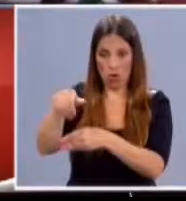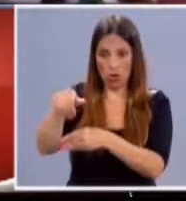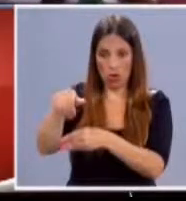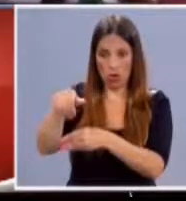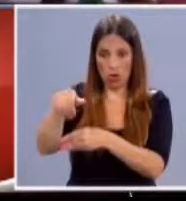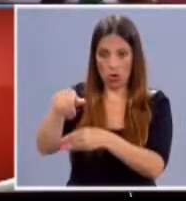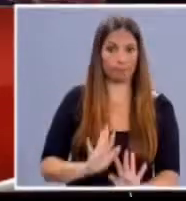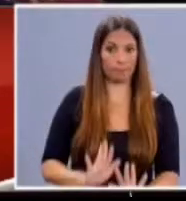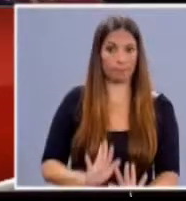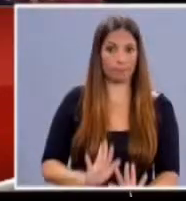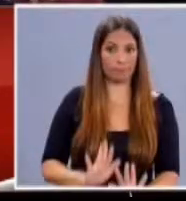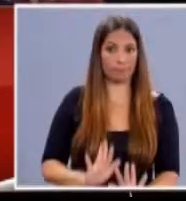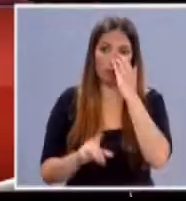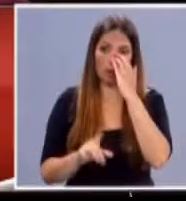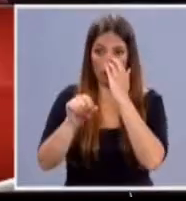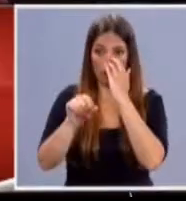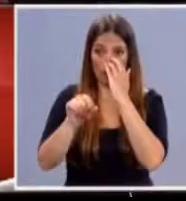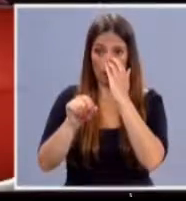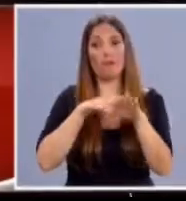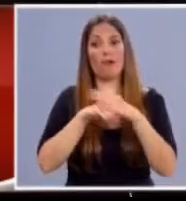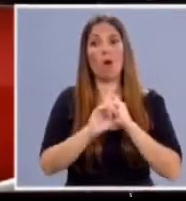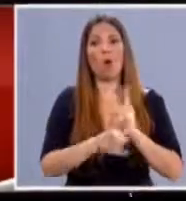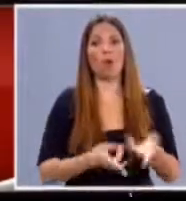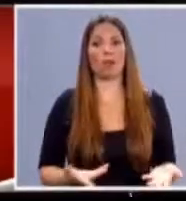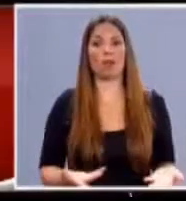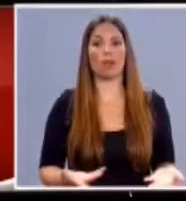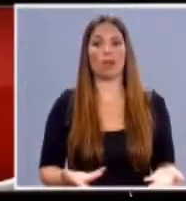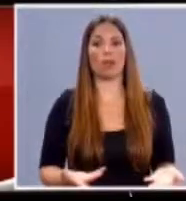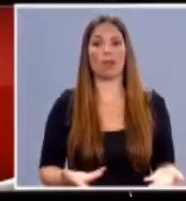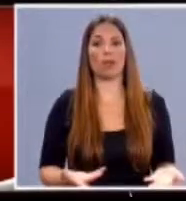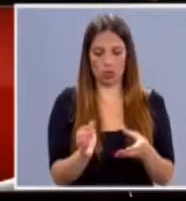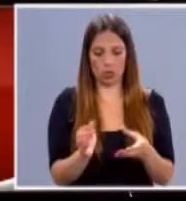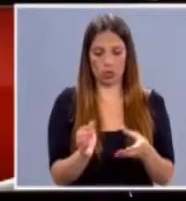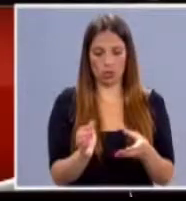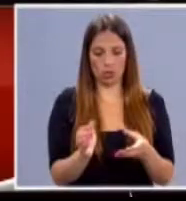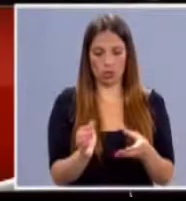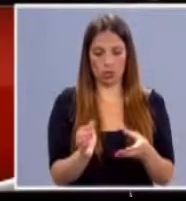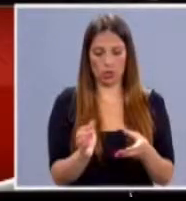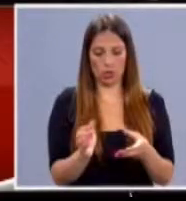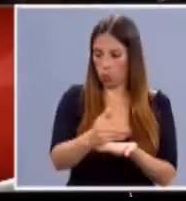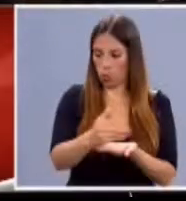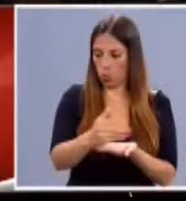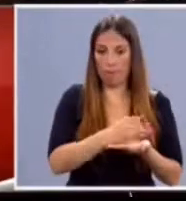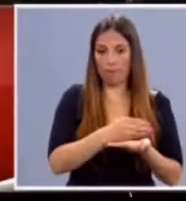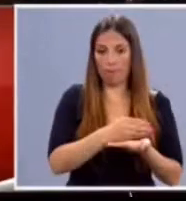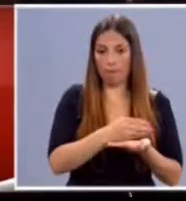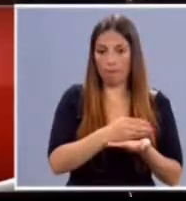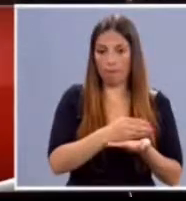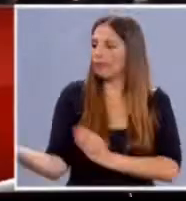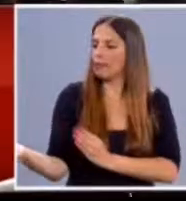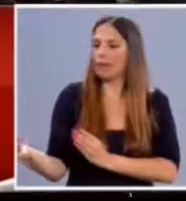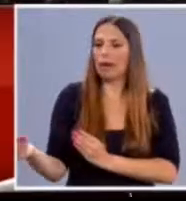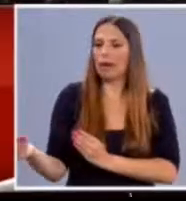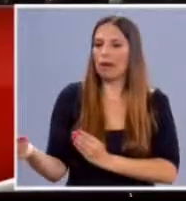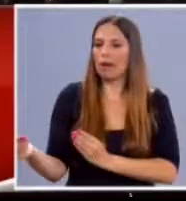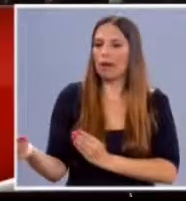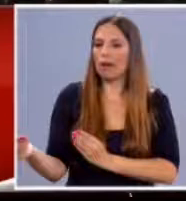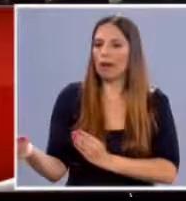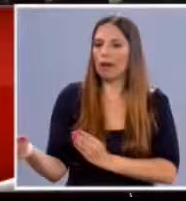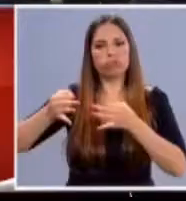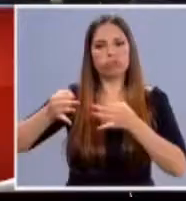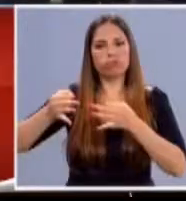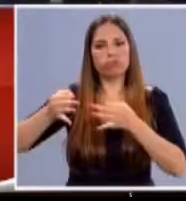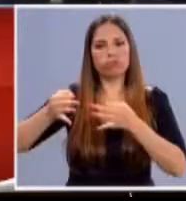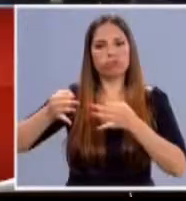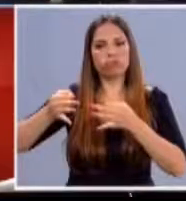conseguimos, e também o que é que fizemos sobre isso. Fomos entregar no notário, como temos aqui o documento